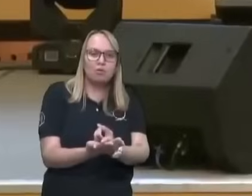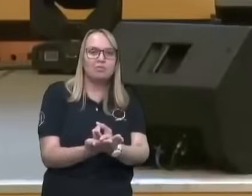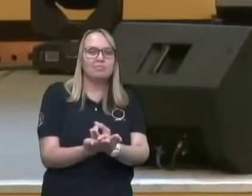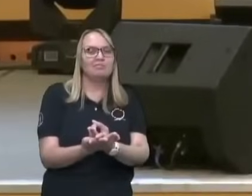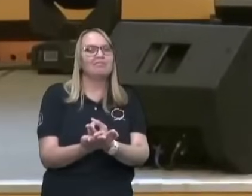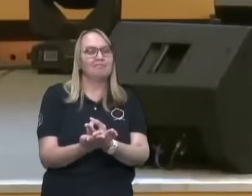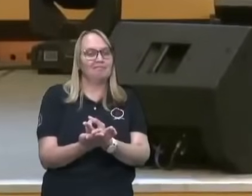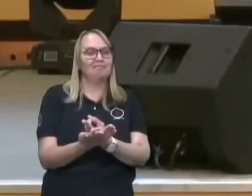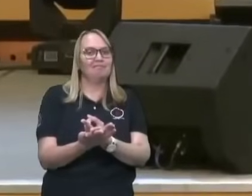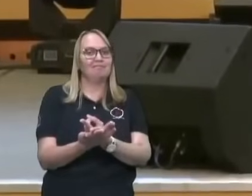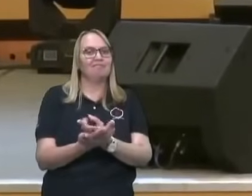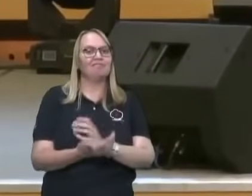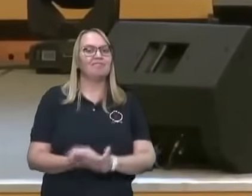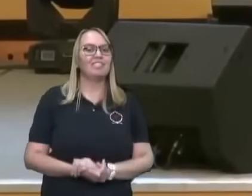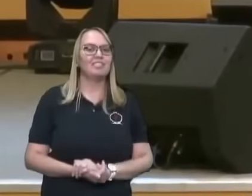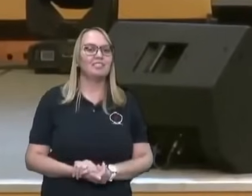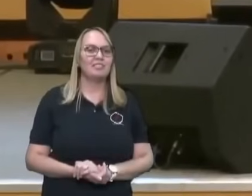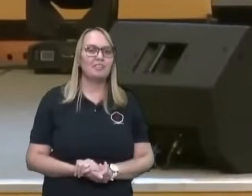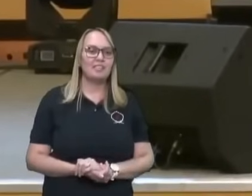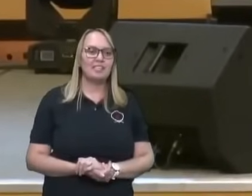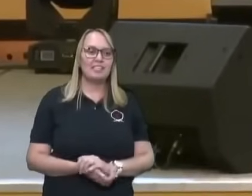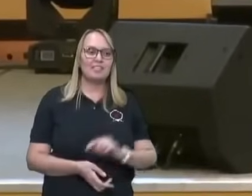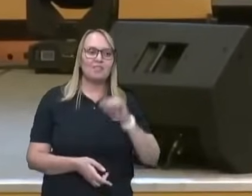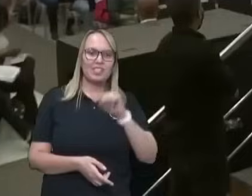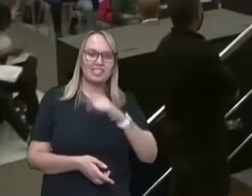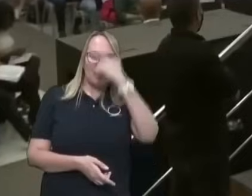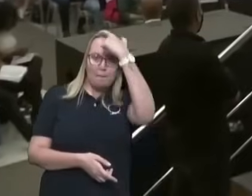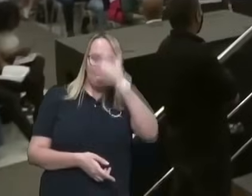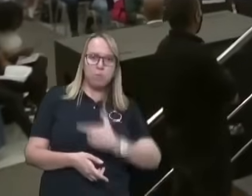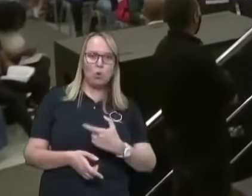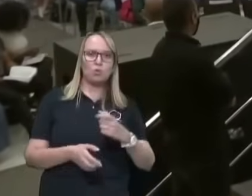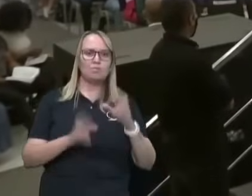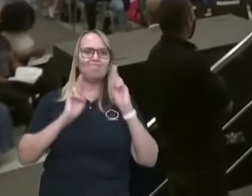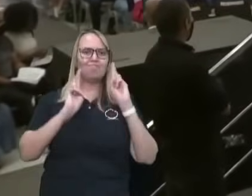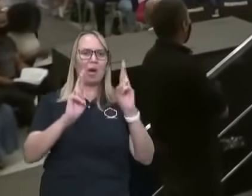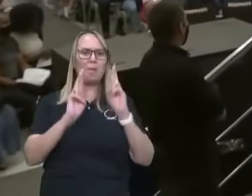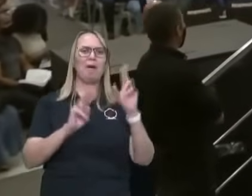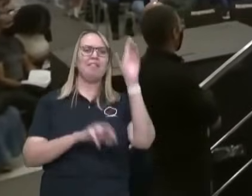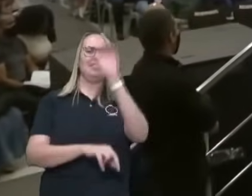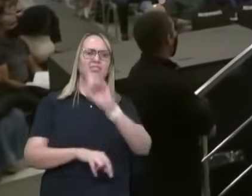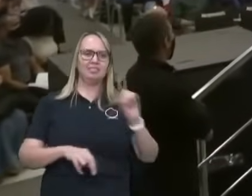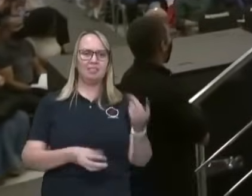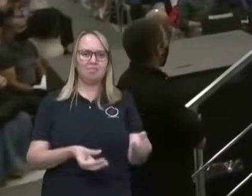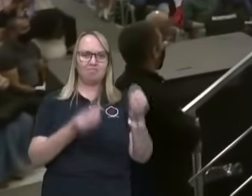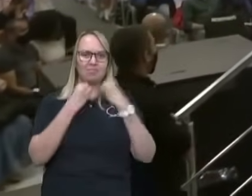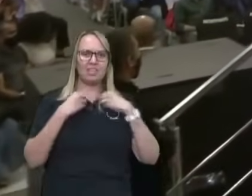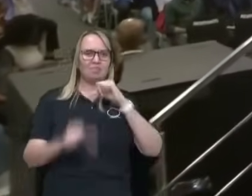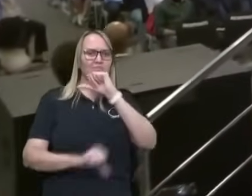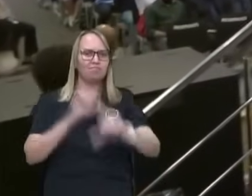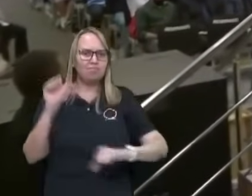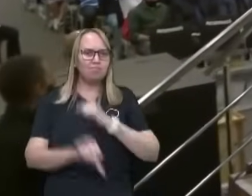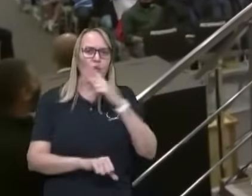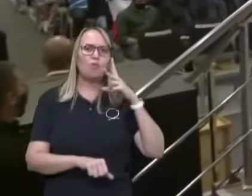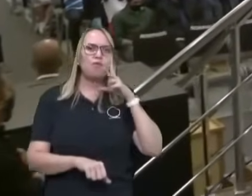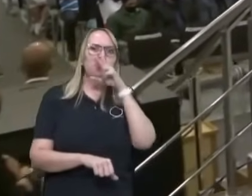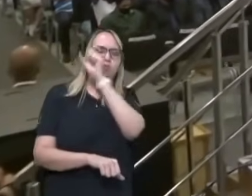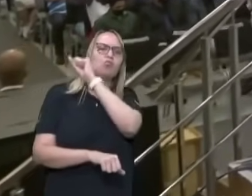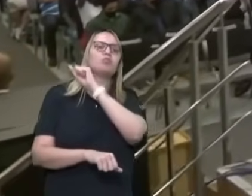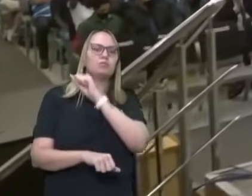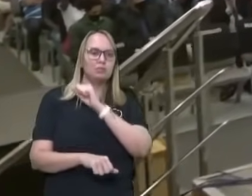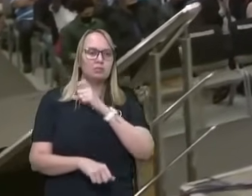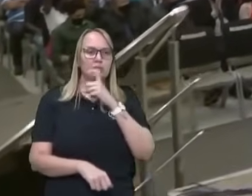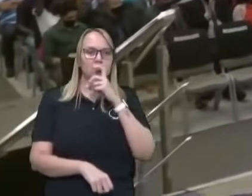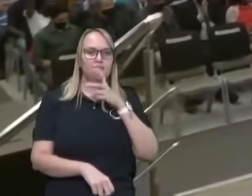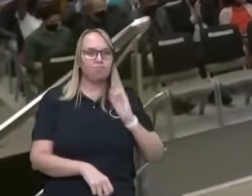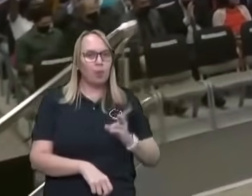aí, é com você. Mas os que esperam no Senhor renovarão as suas forças, subirão com asas como de